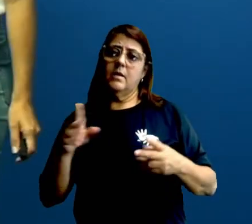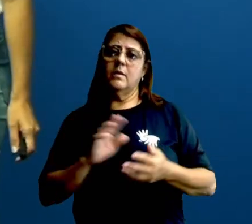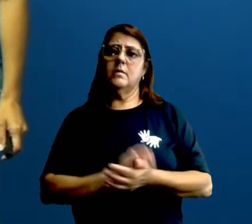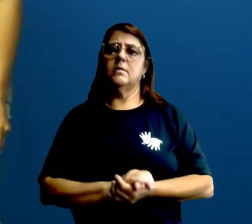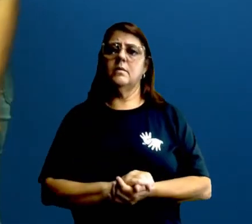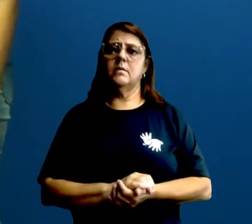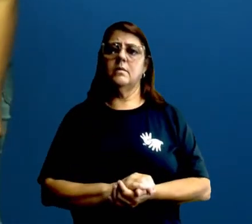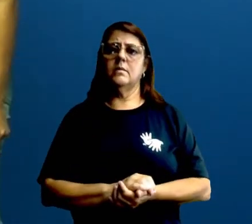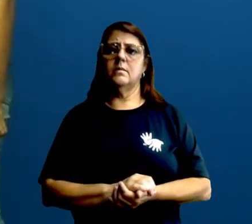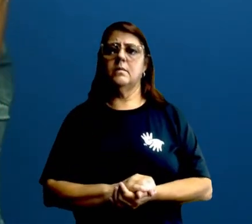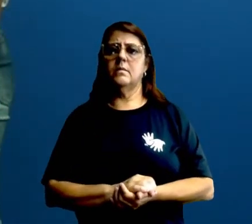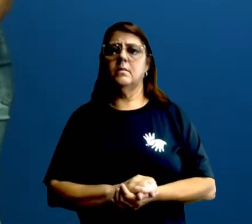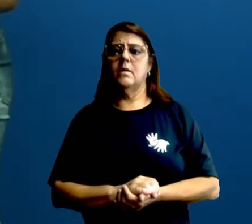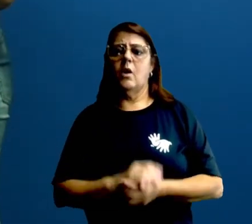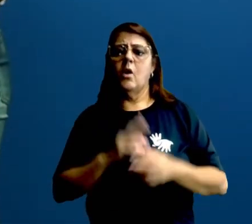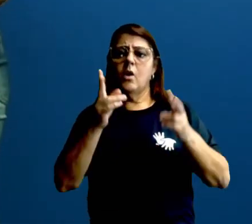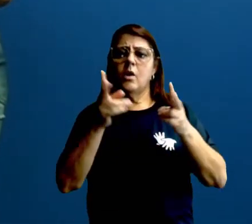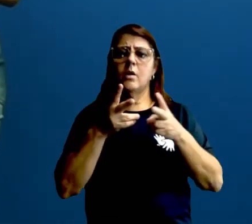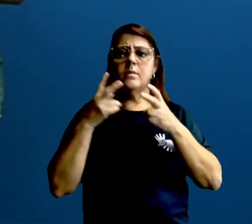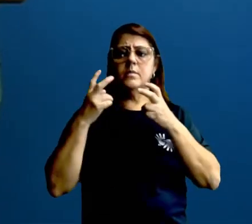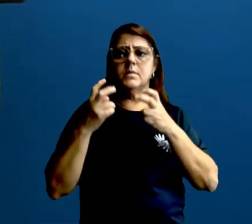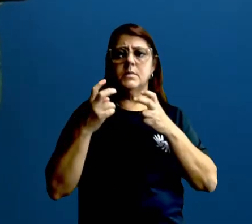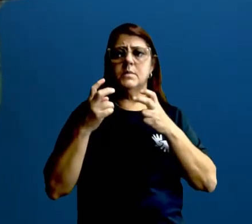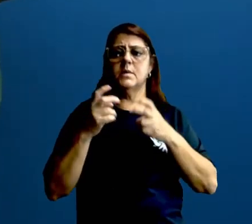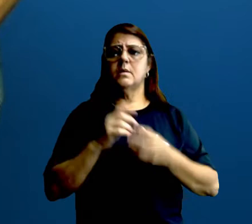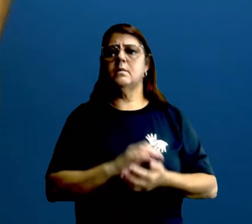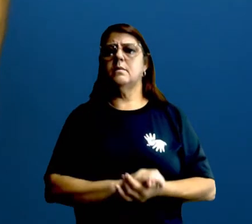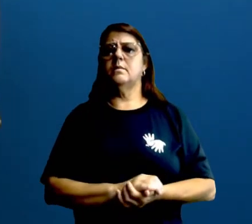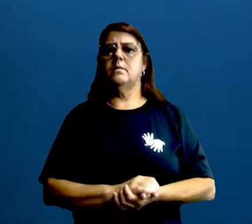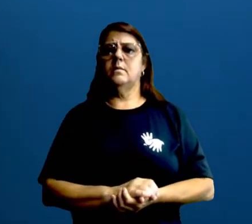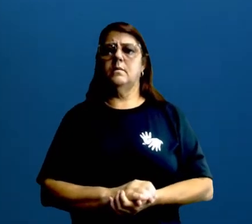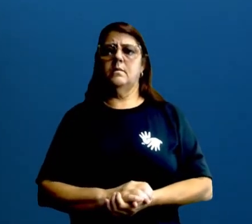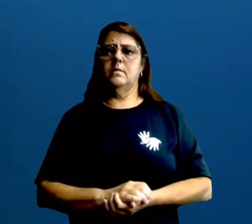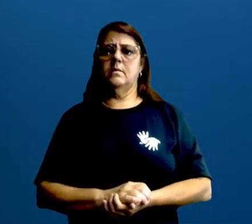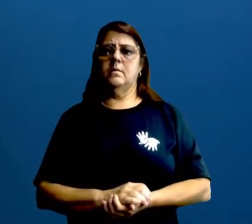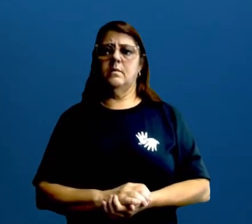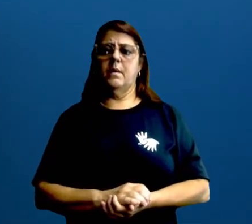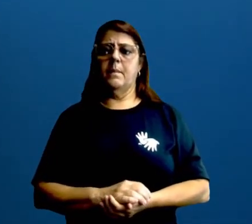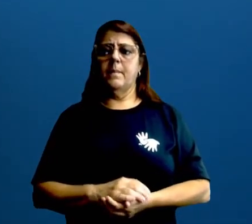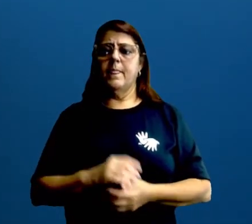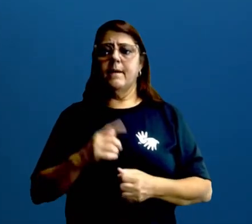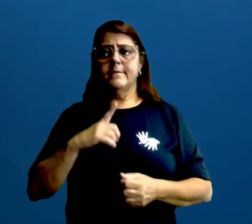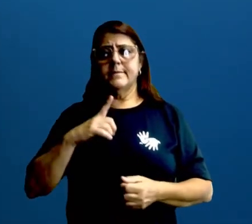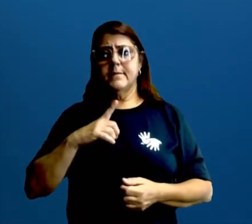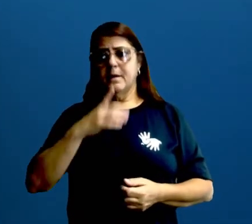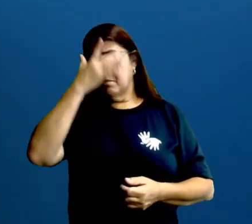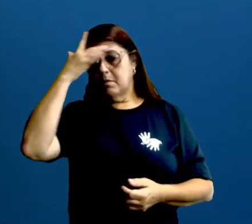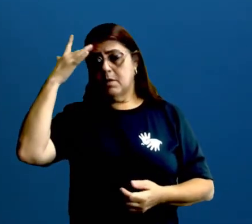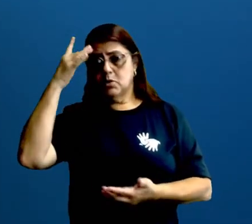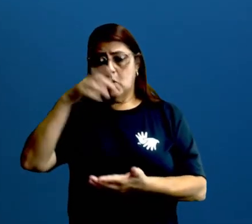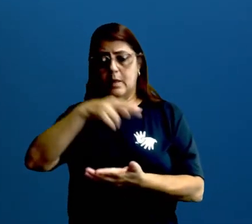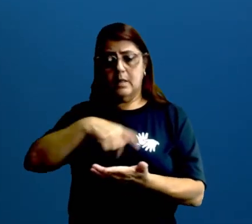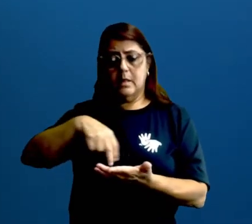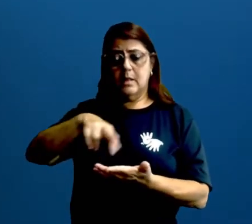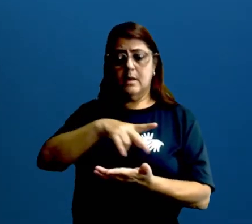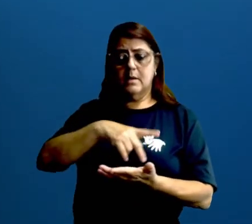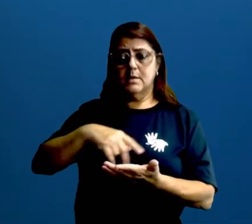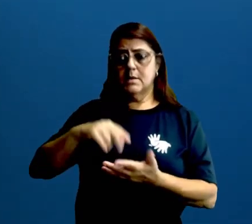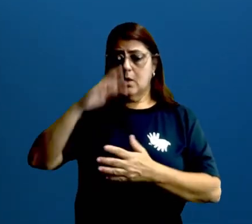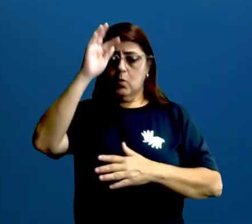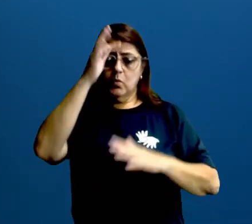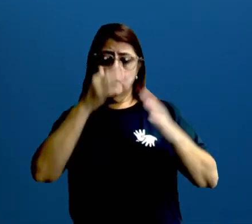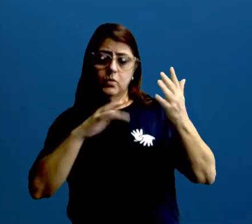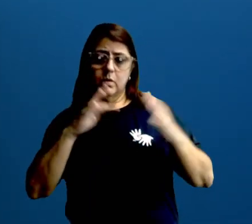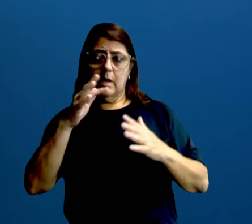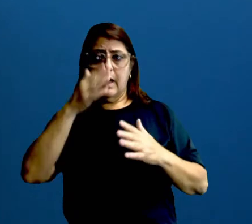na foto aí eu já coloquei para vocês observarem. A gente vê passistas de frevo e